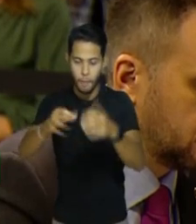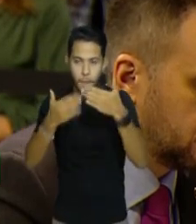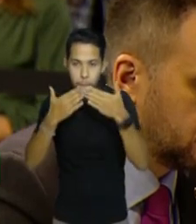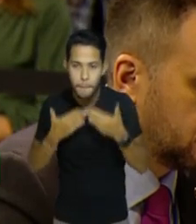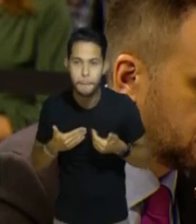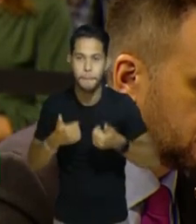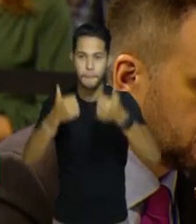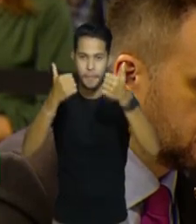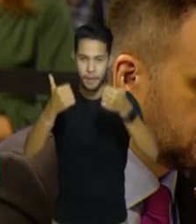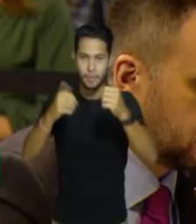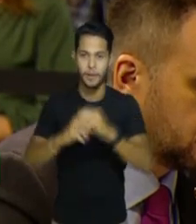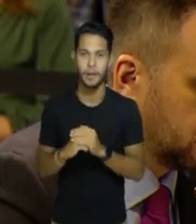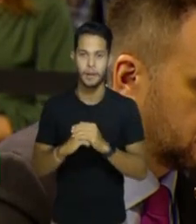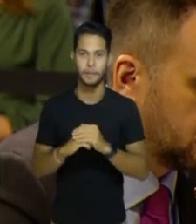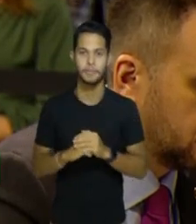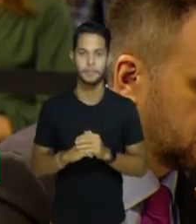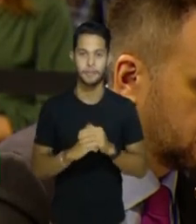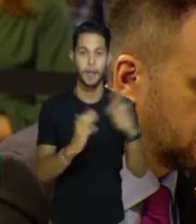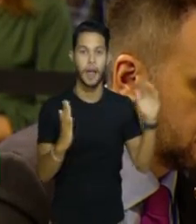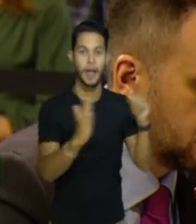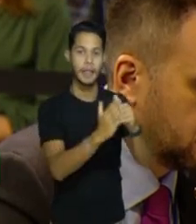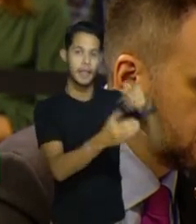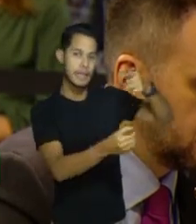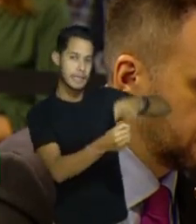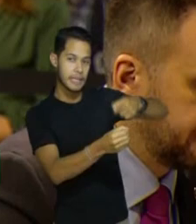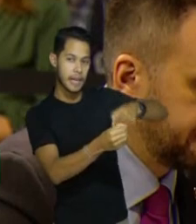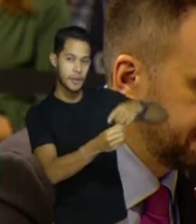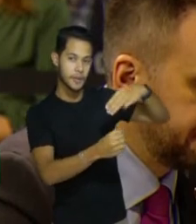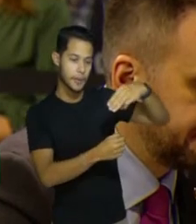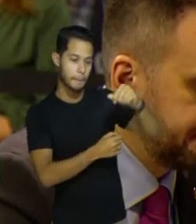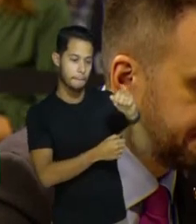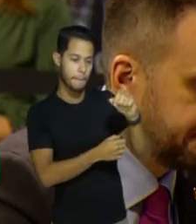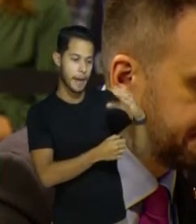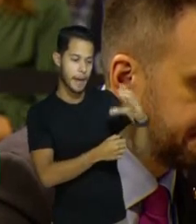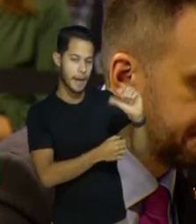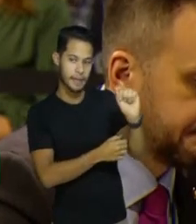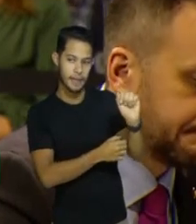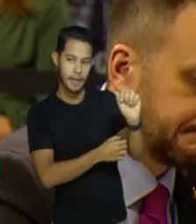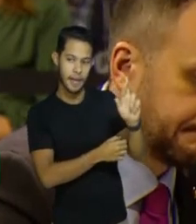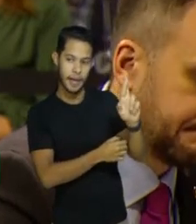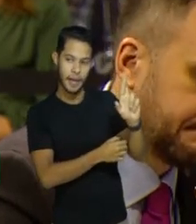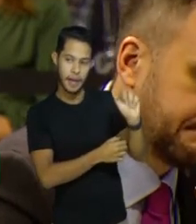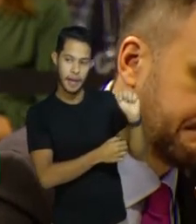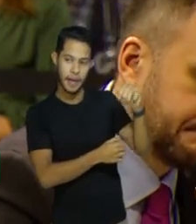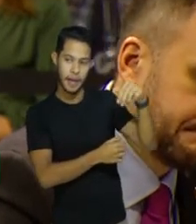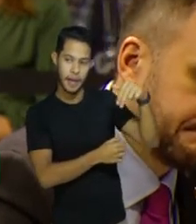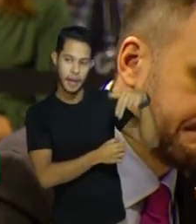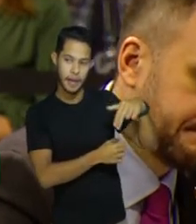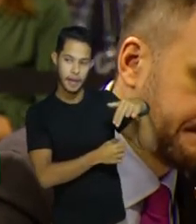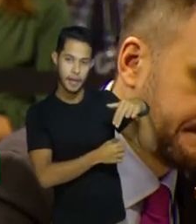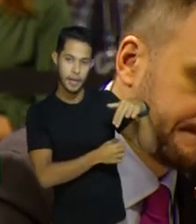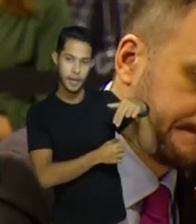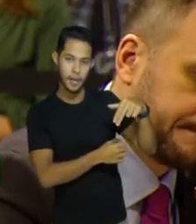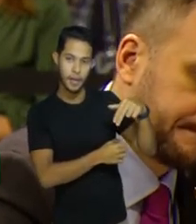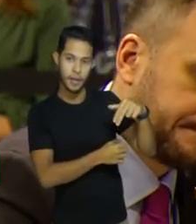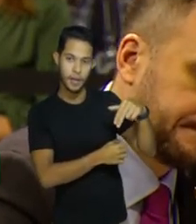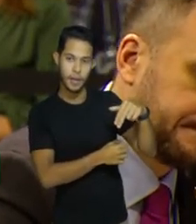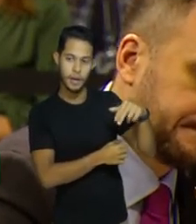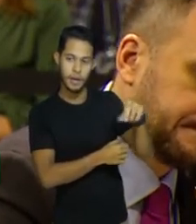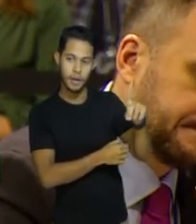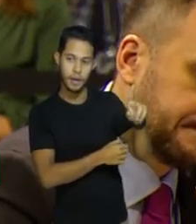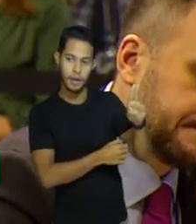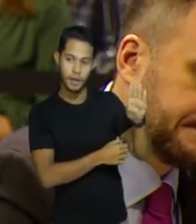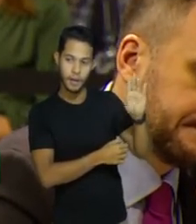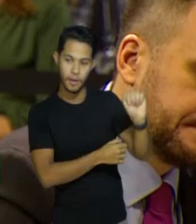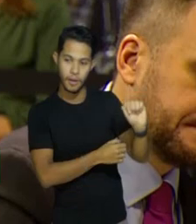até o limite com o município de Massaranduba. É uma região muito importante, que vai atender a